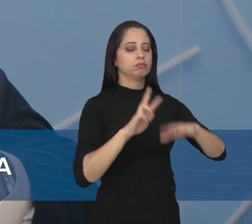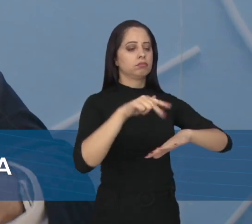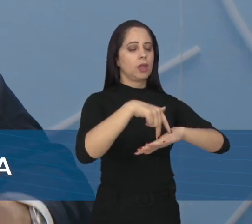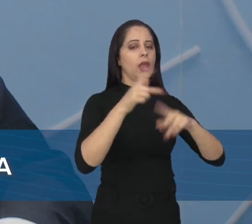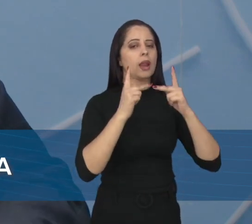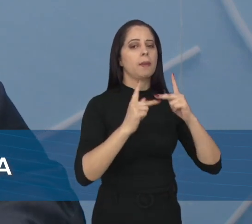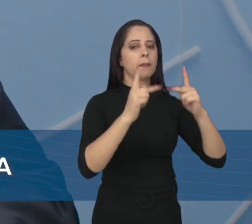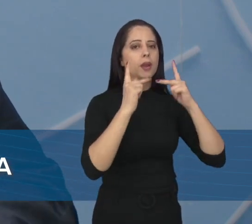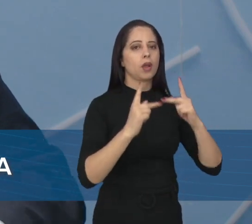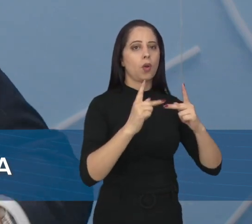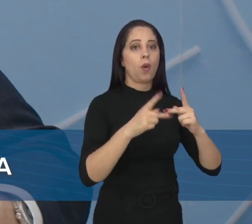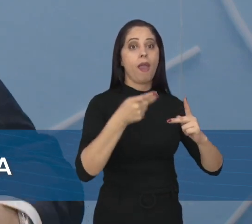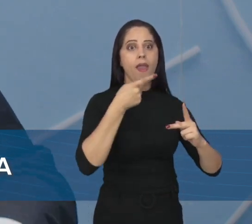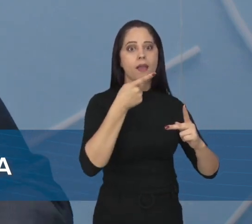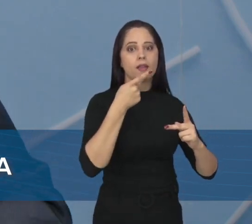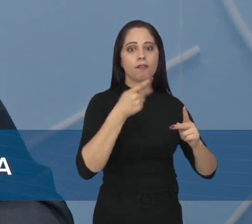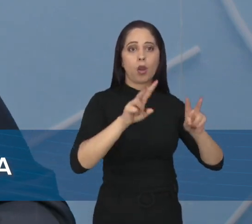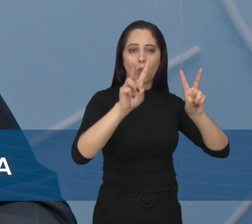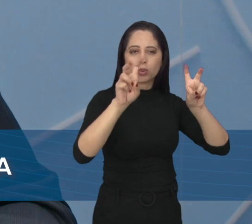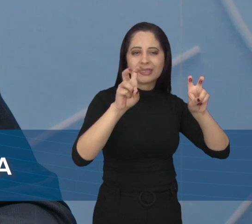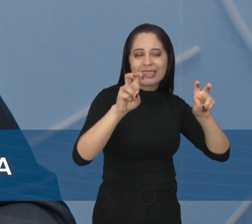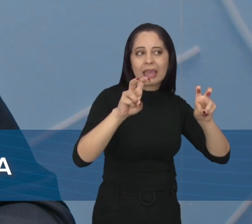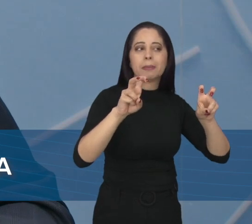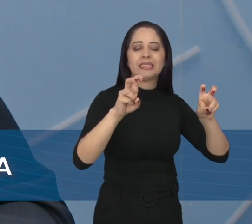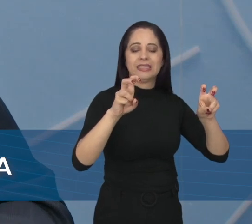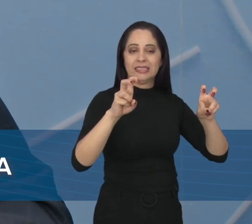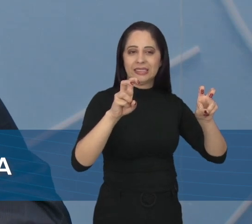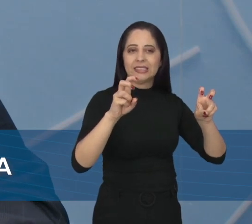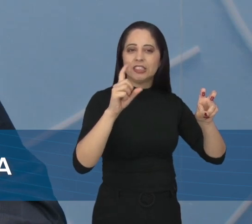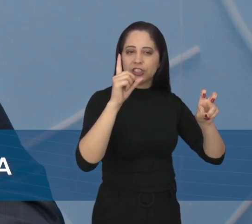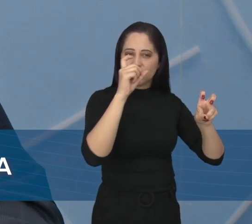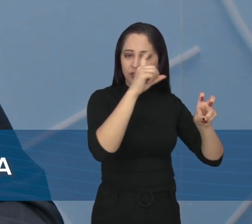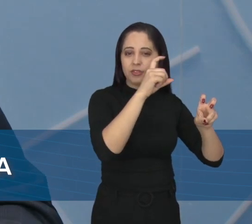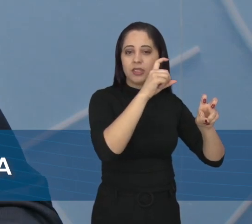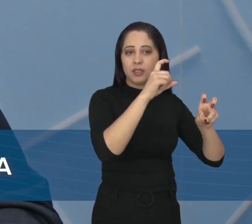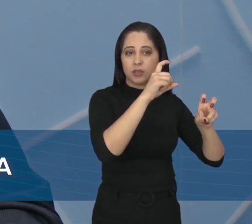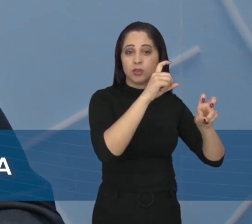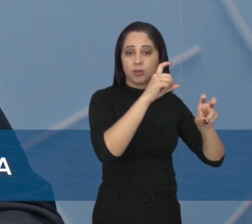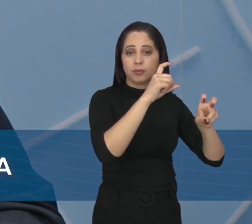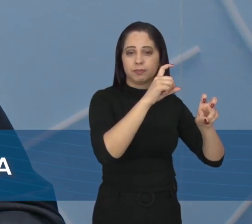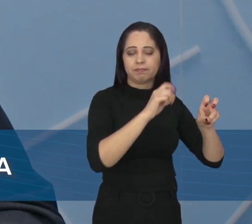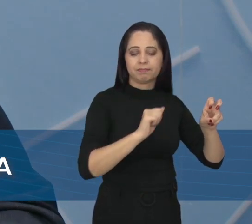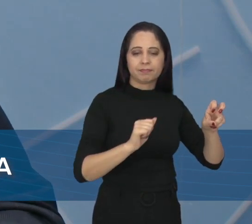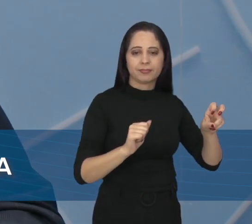ele tratou de aspectos delicados e sofreu